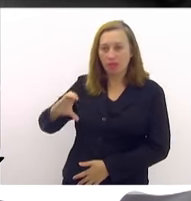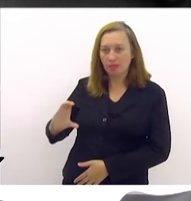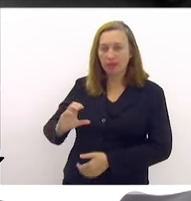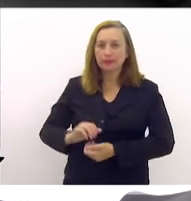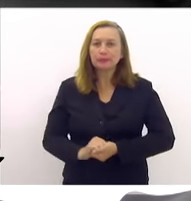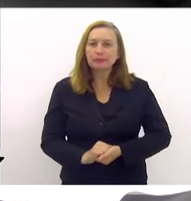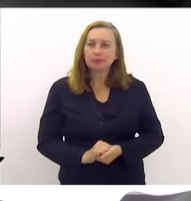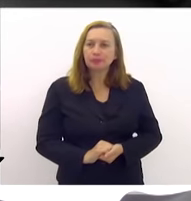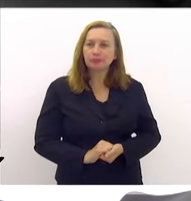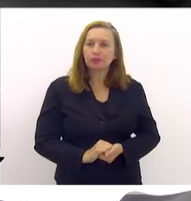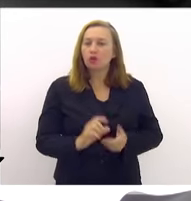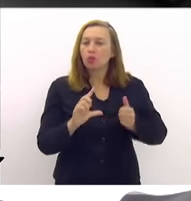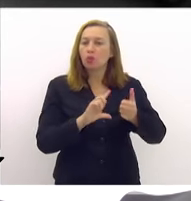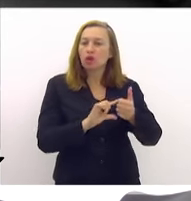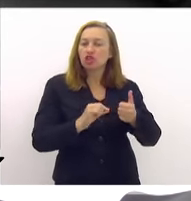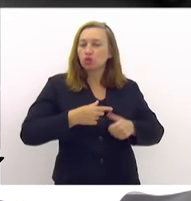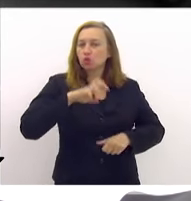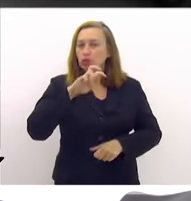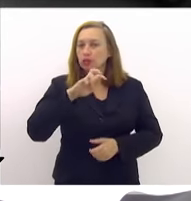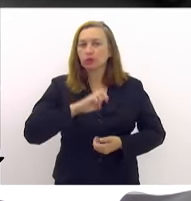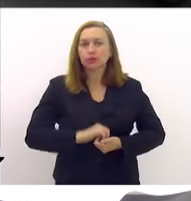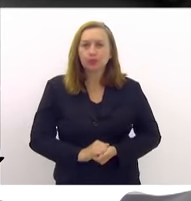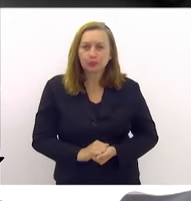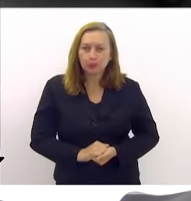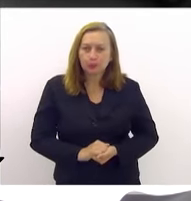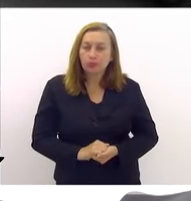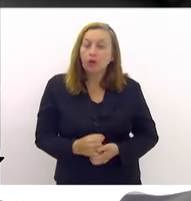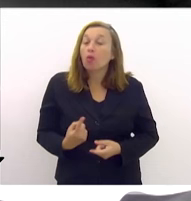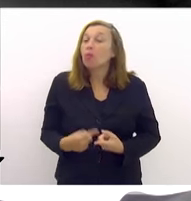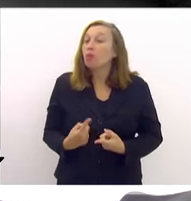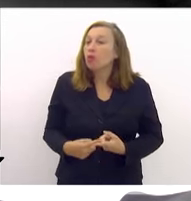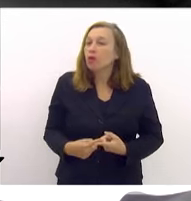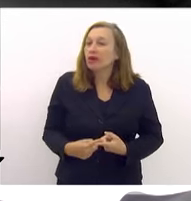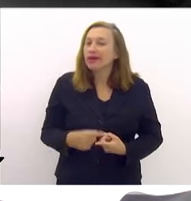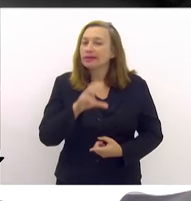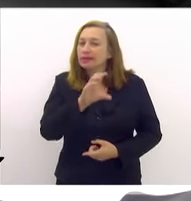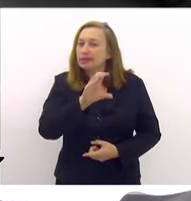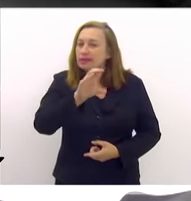foi o artigo 5º. Porque a CCJ